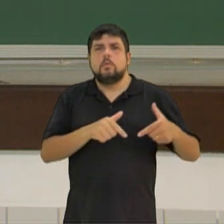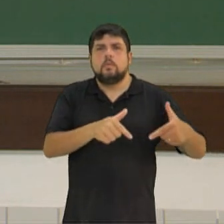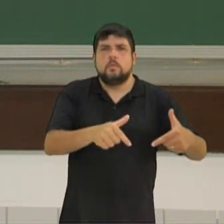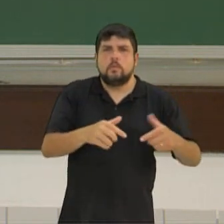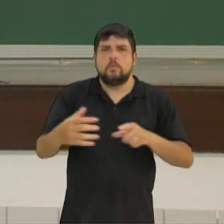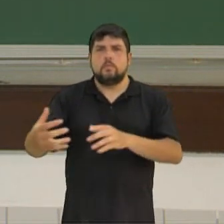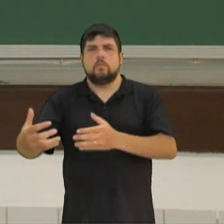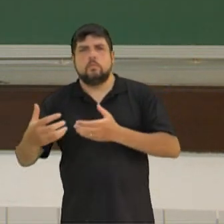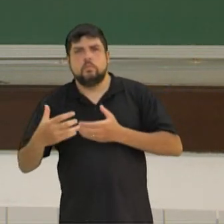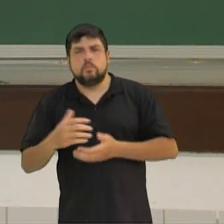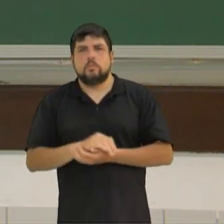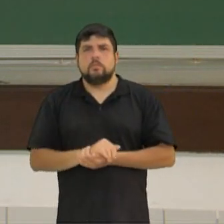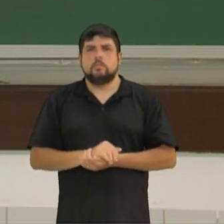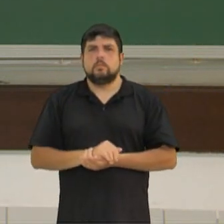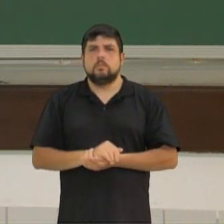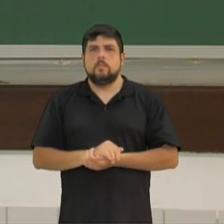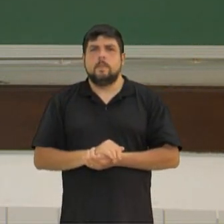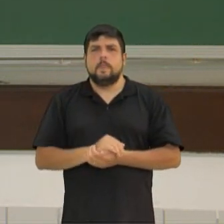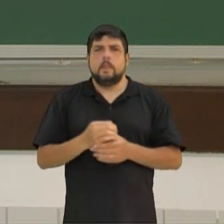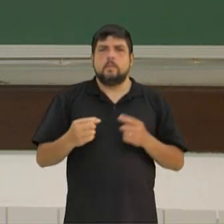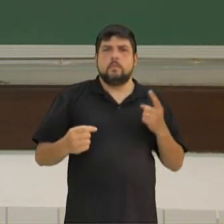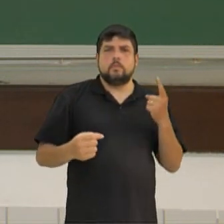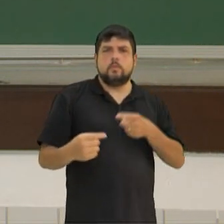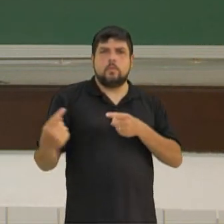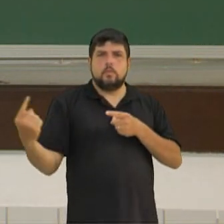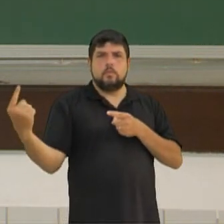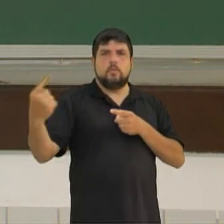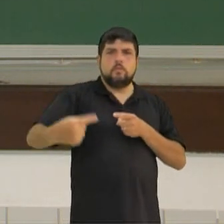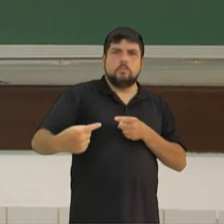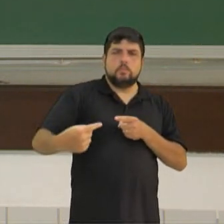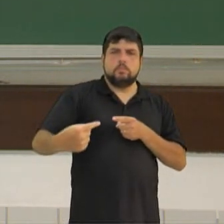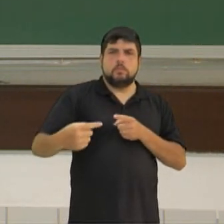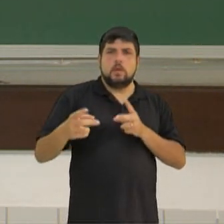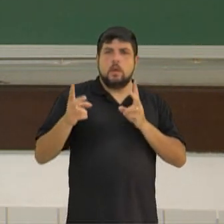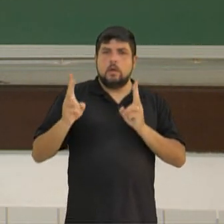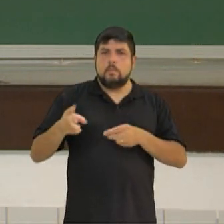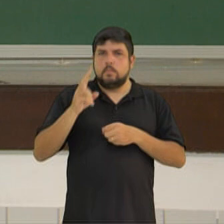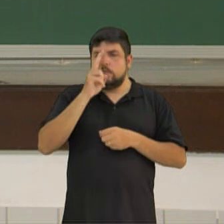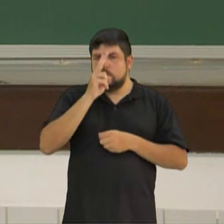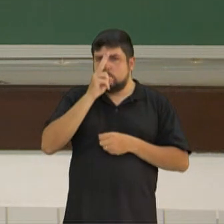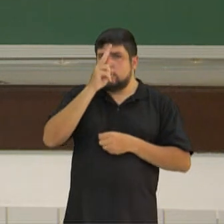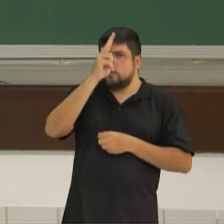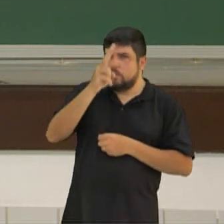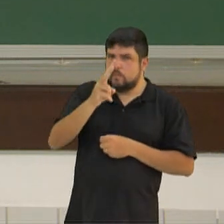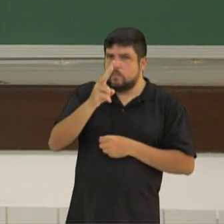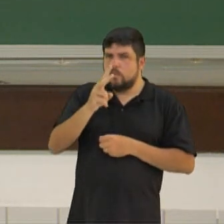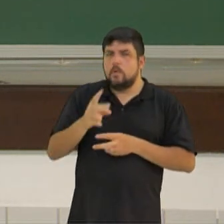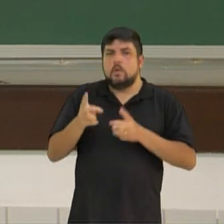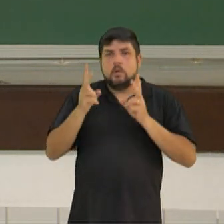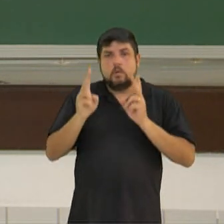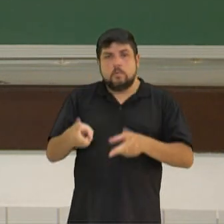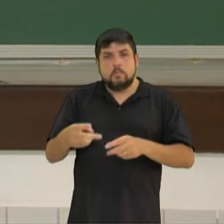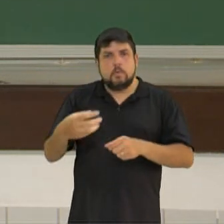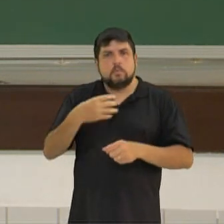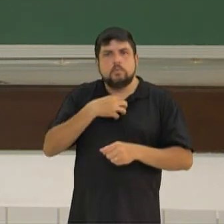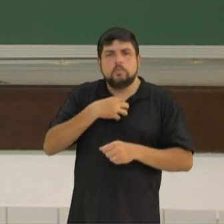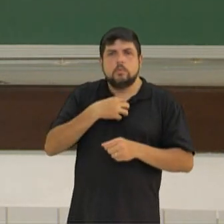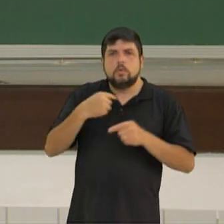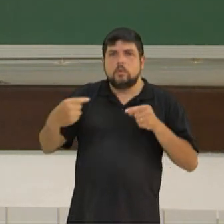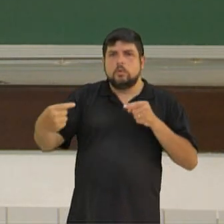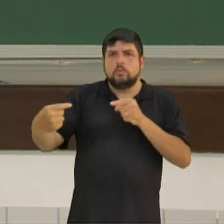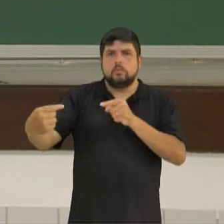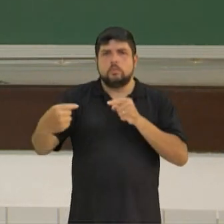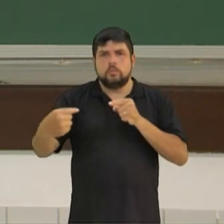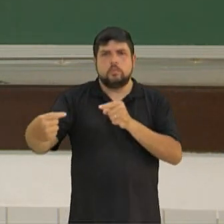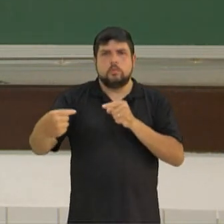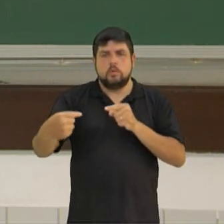reação. Para toda ação, existe uma reação com a mesma força, né, de mesma intensidade, mesma